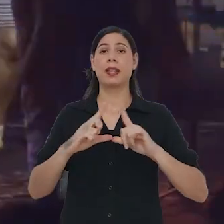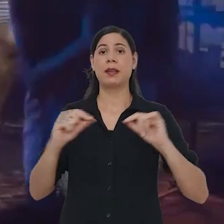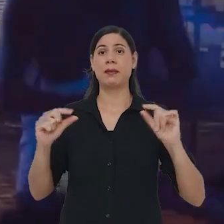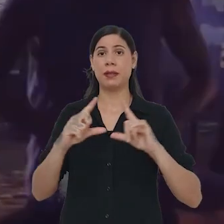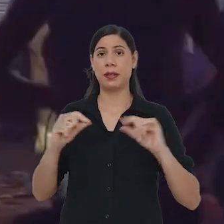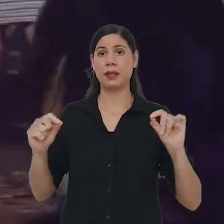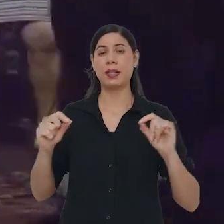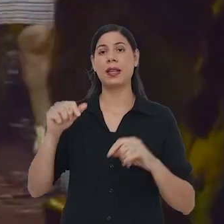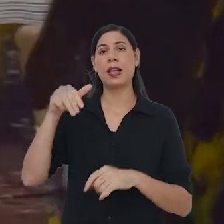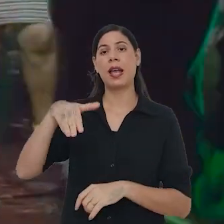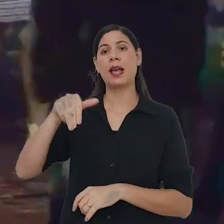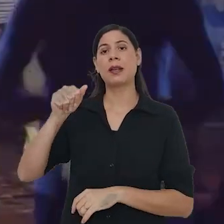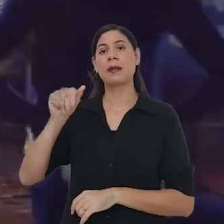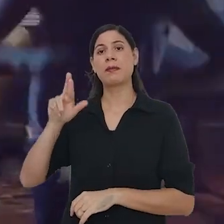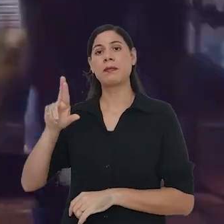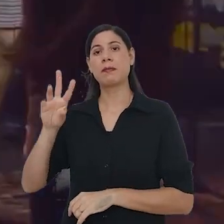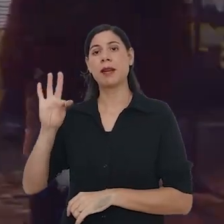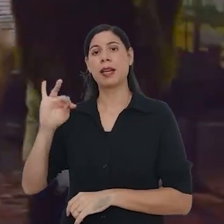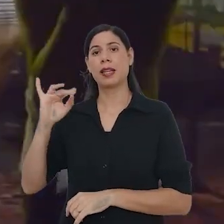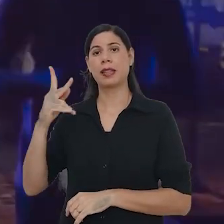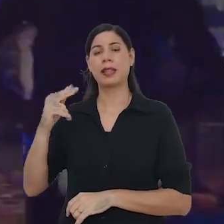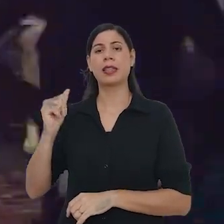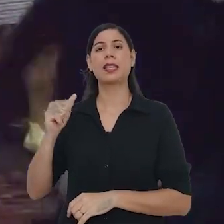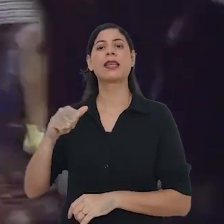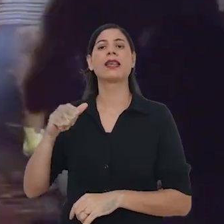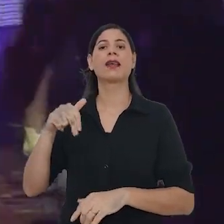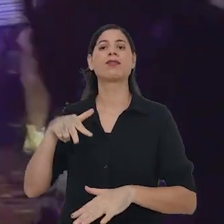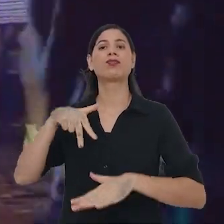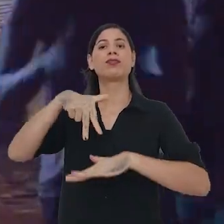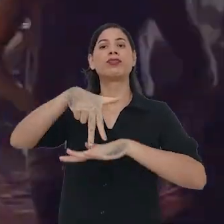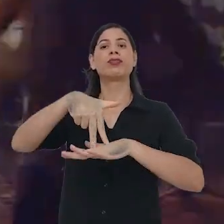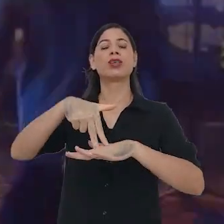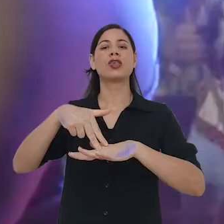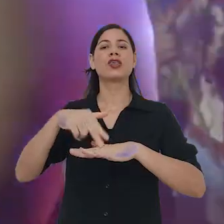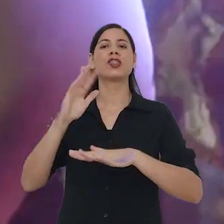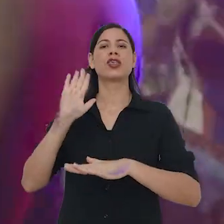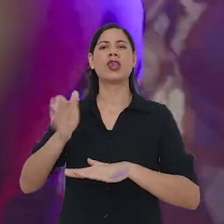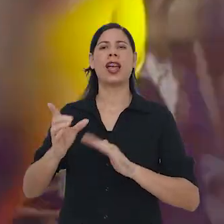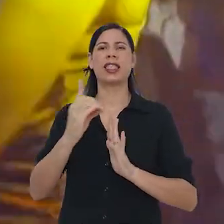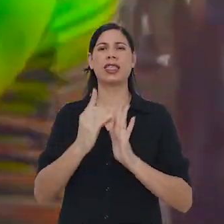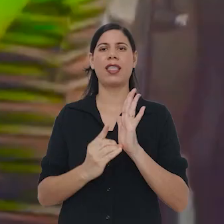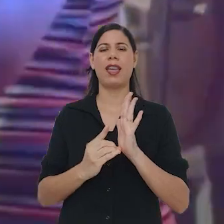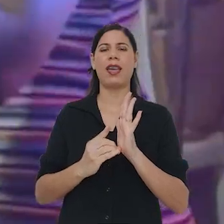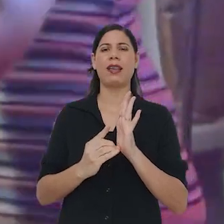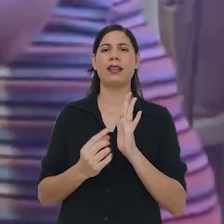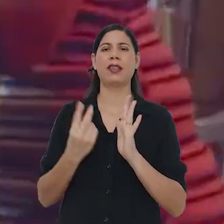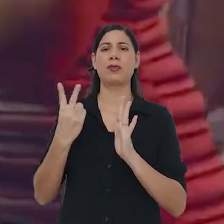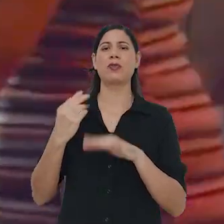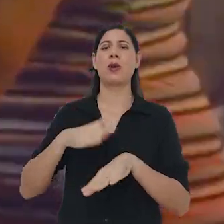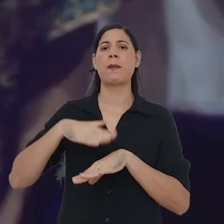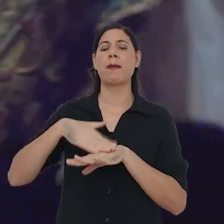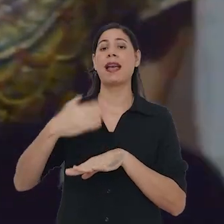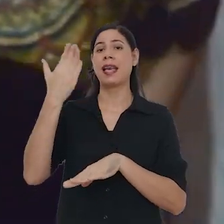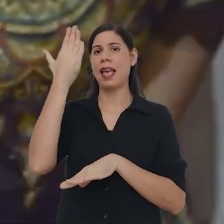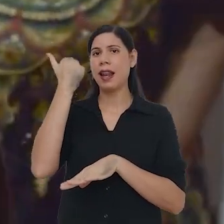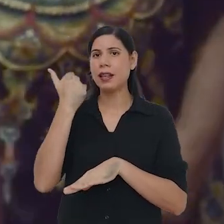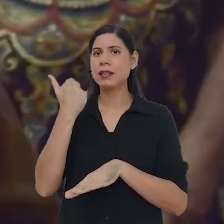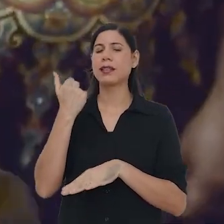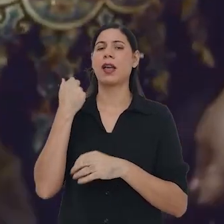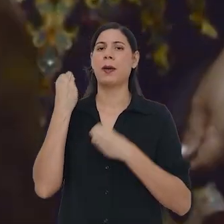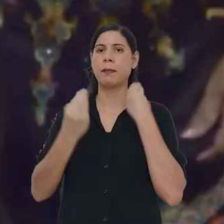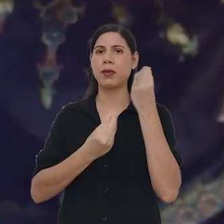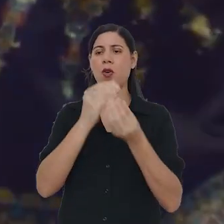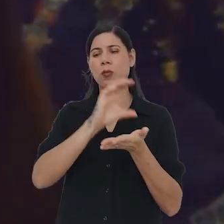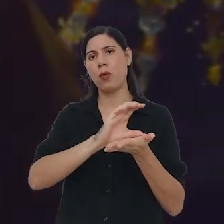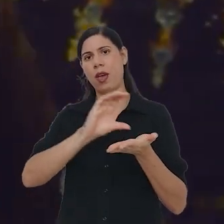Consagrada em Brasília, a mestra Martinha do Coco sobe aos palcos da cidade há mais de 2 décadas. A artista conhece bem o